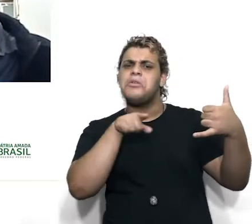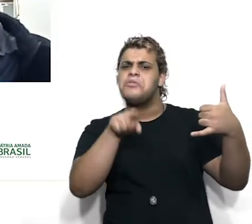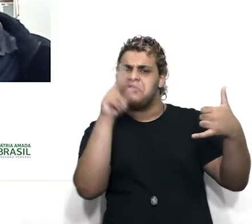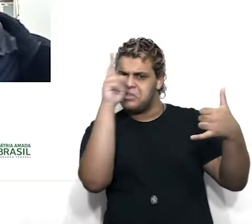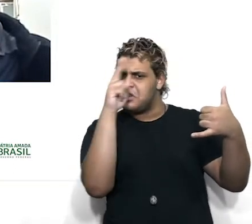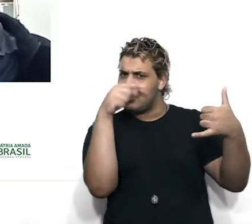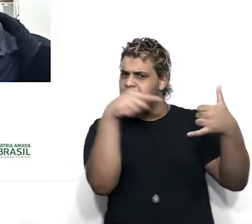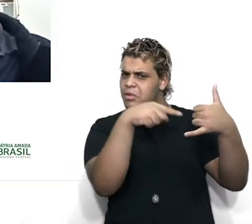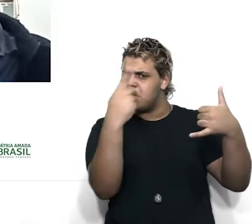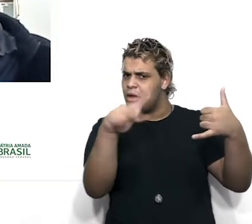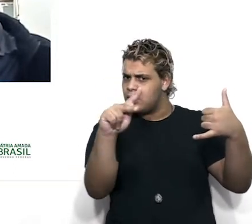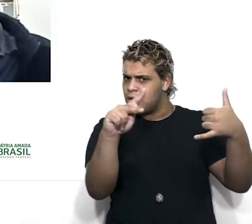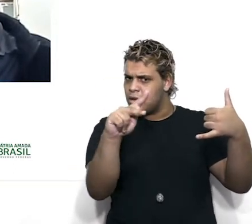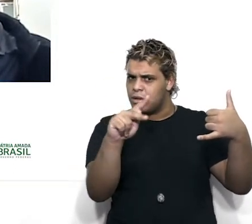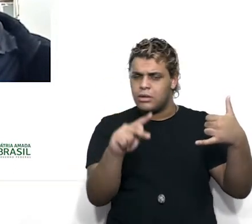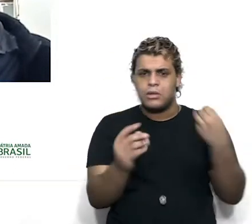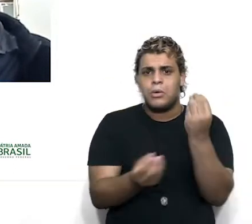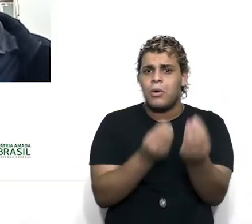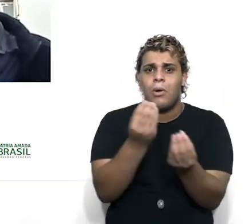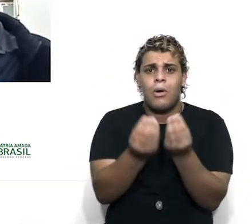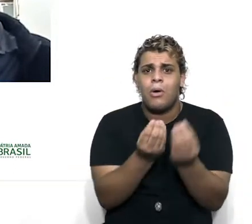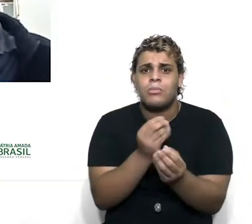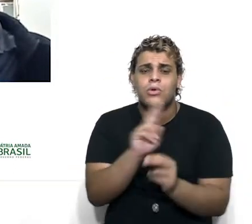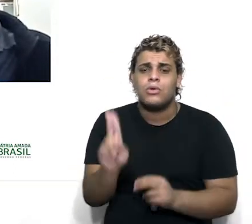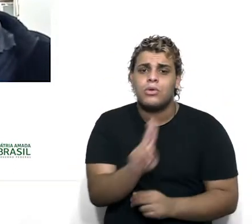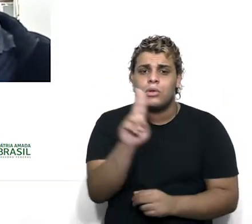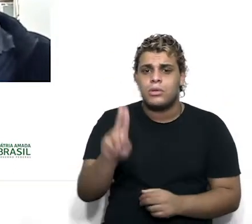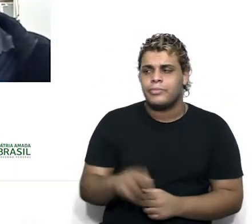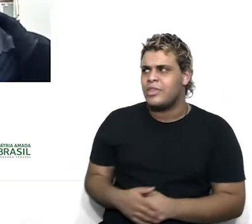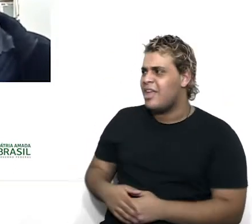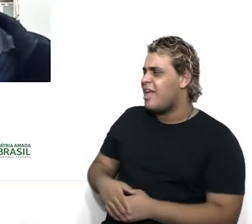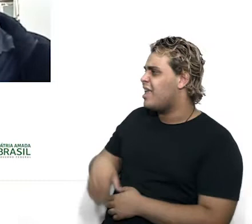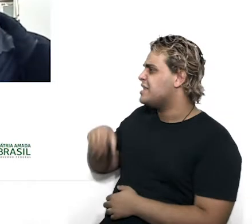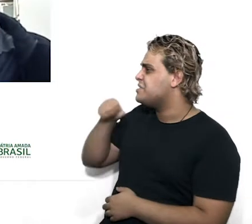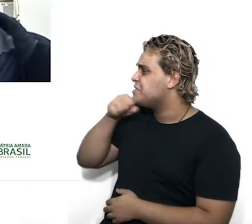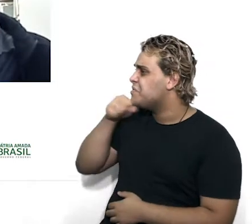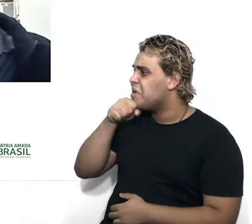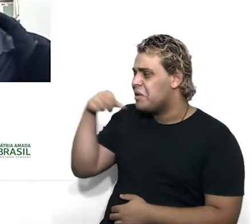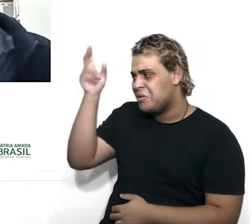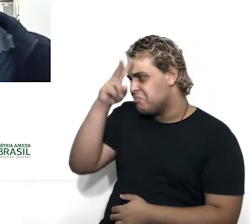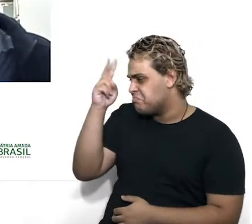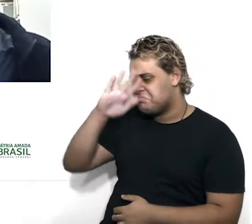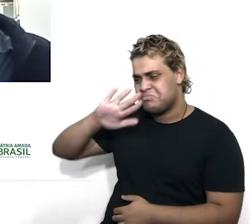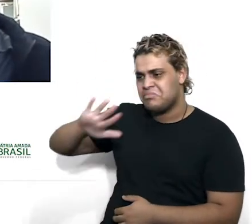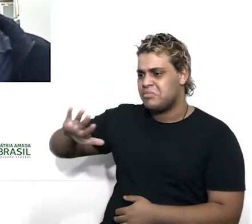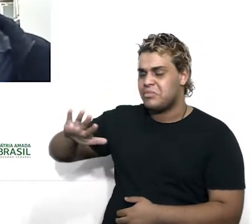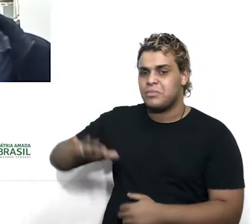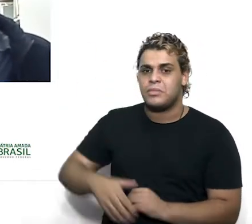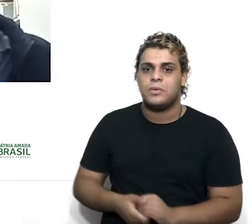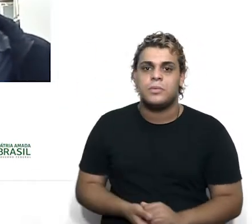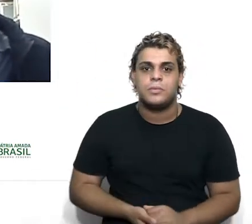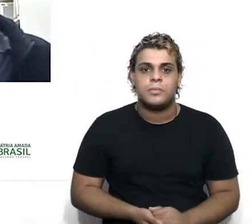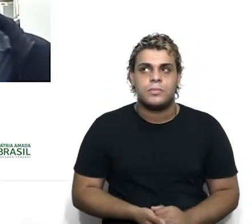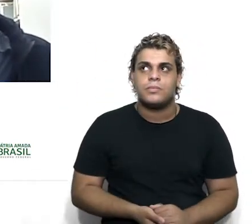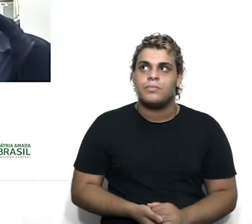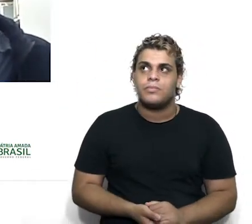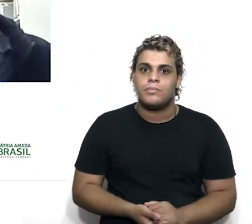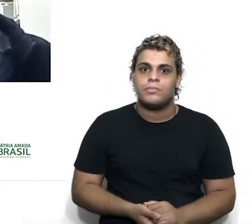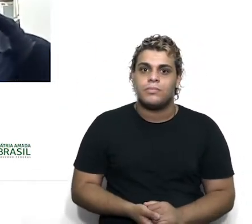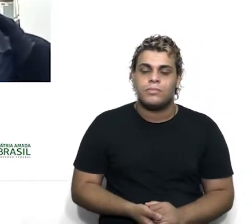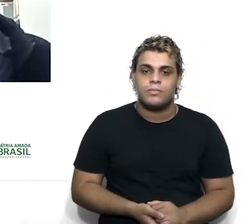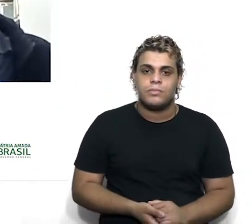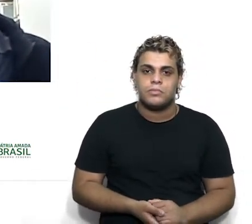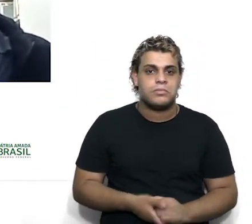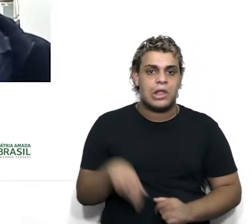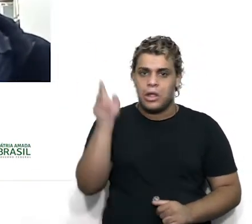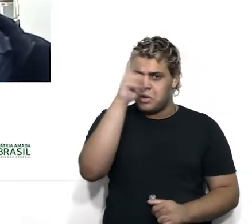celular? Como é que aquilo funcionava? Era tão antigo que eu não me lembro, era mesmo antigo. Eu não